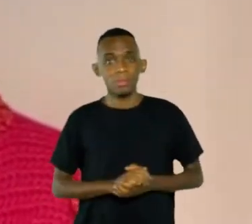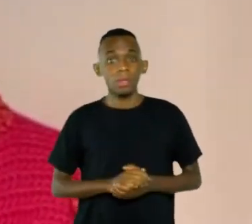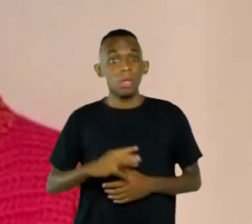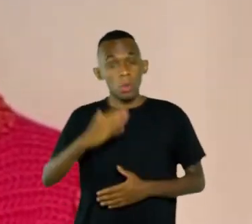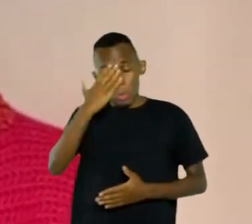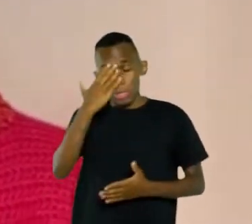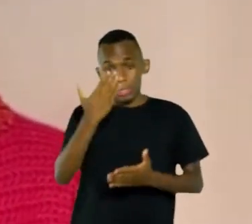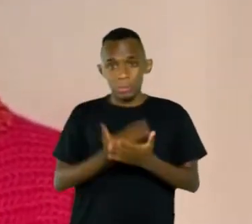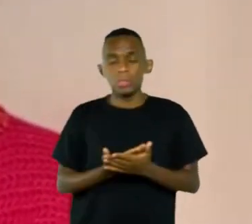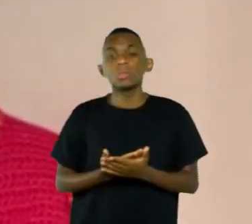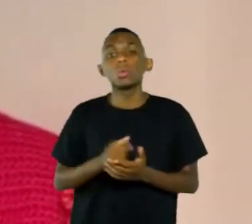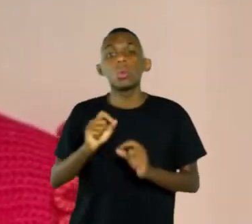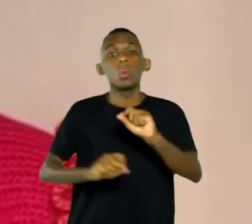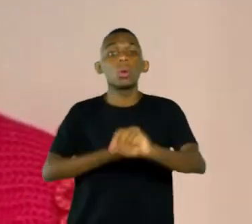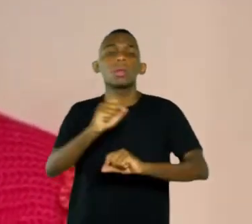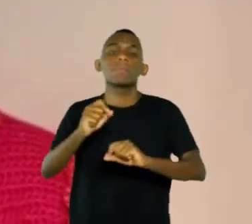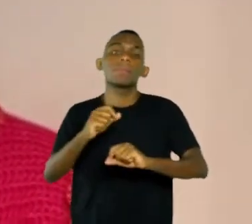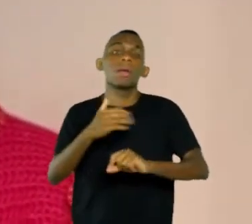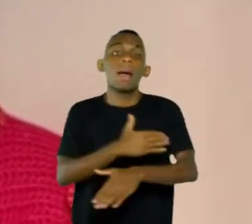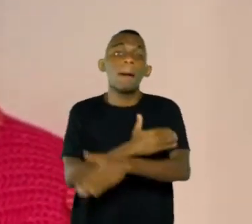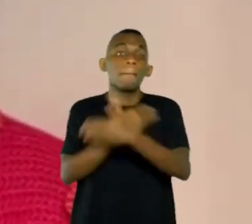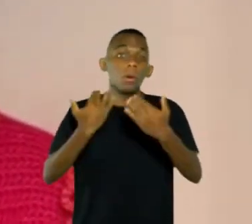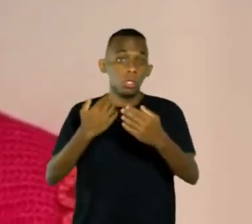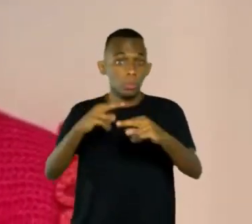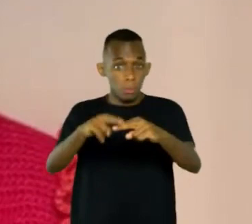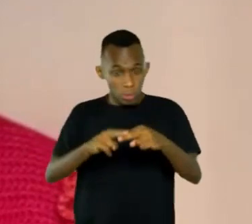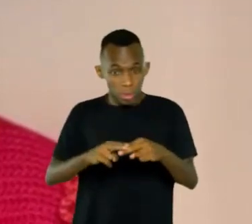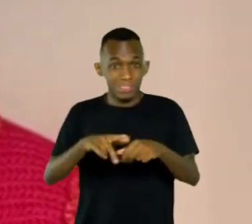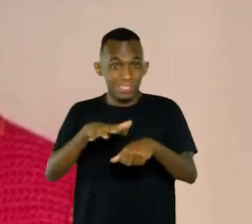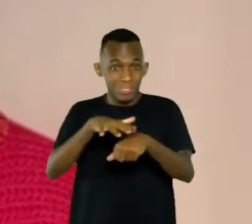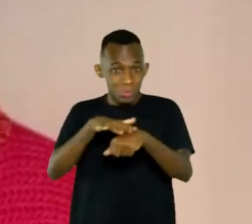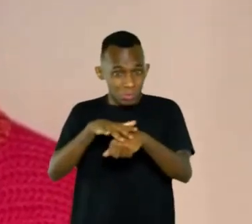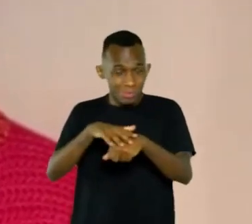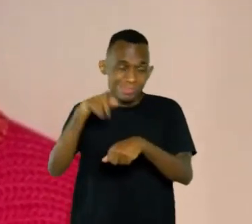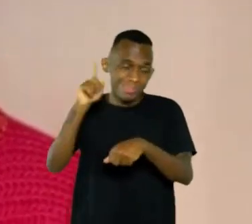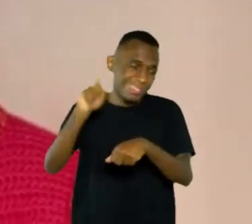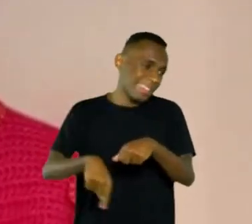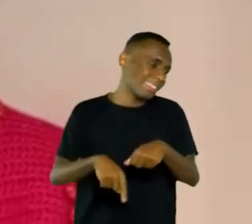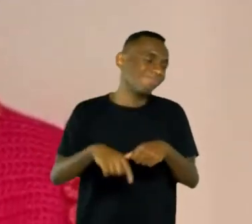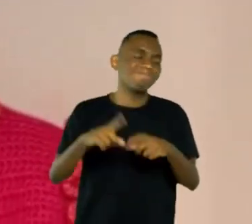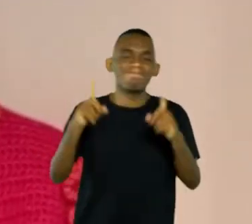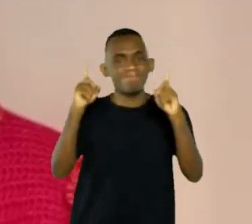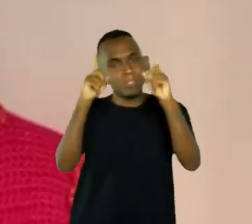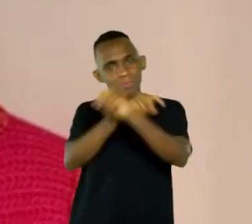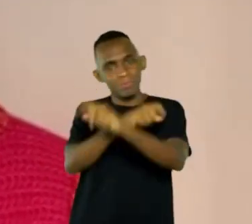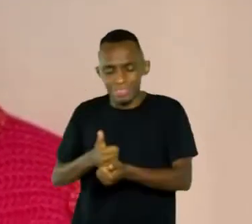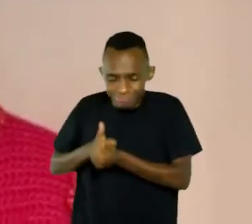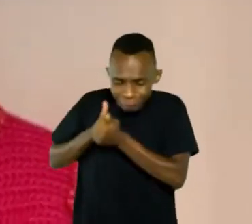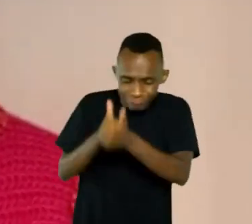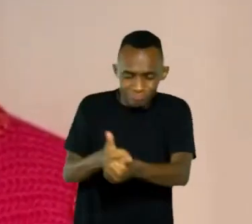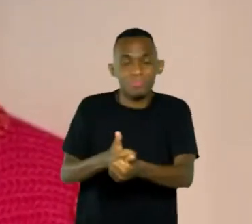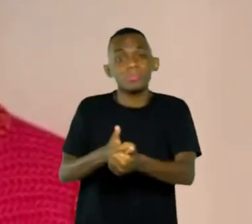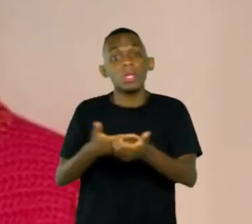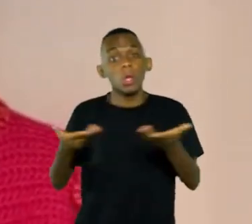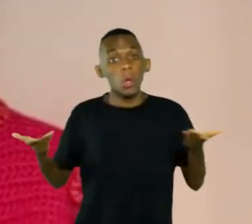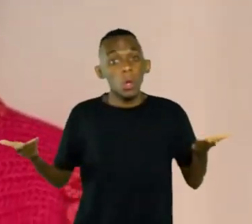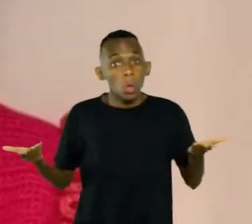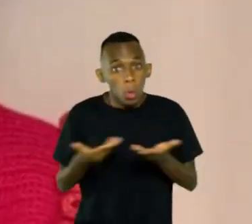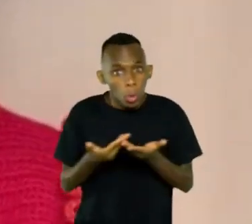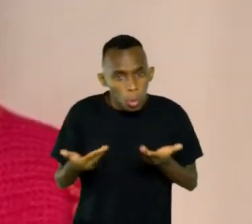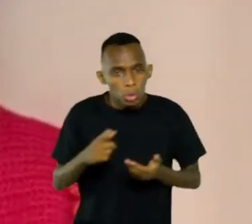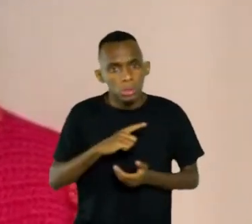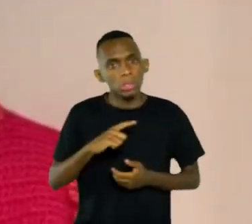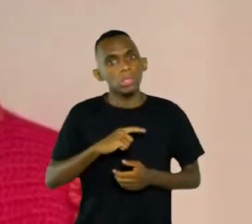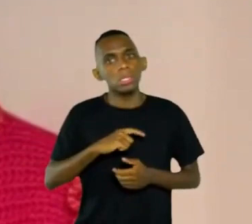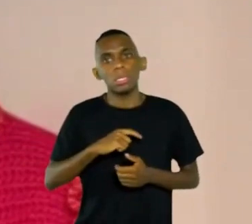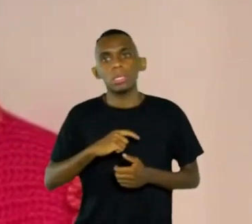uma doença, né? Você acompanhar alguém que você ama muito doente, é muito difícil, muito difícil. E você vê hoje muita gente, né? Muitas